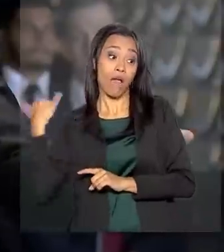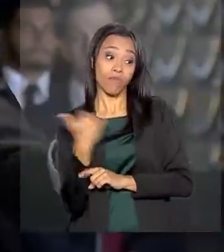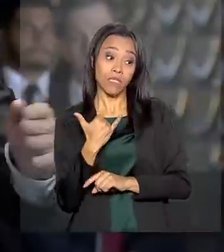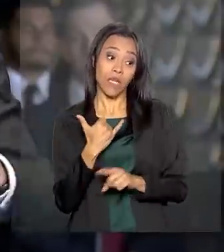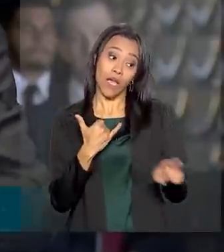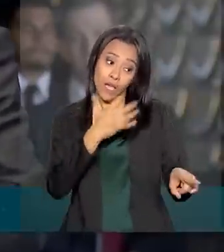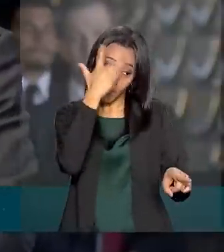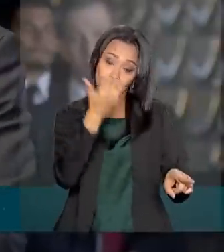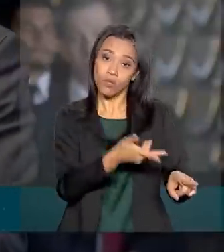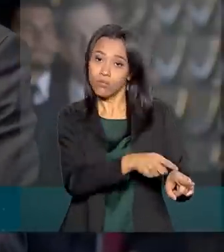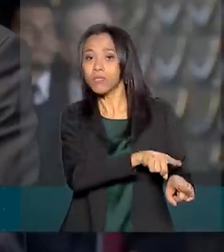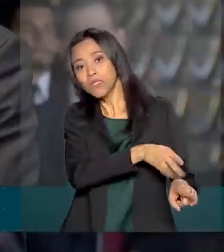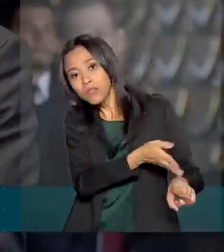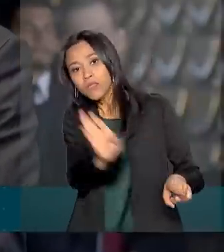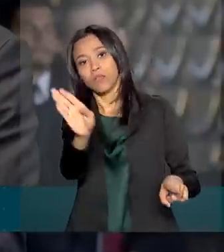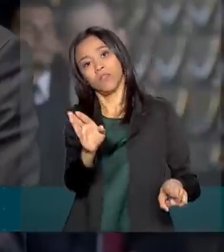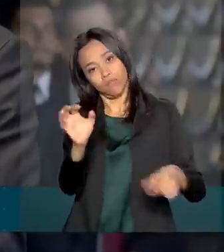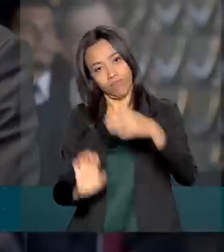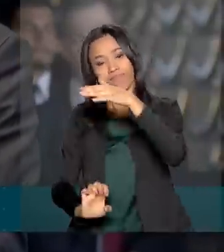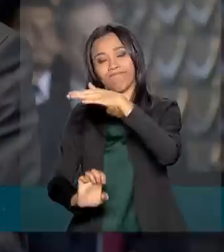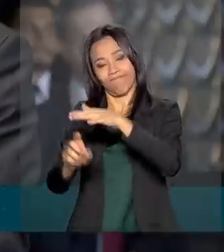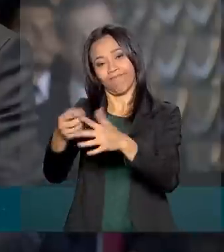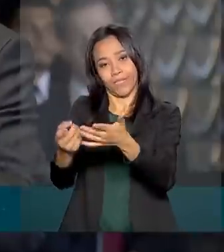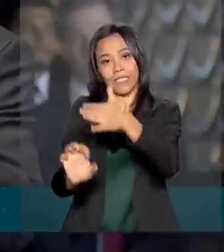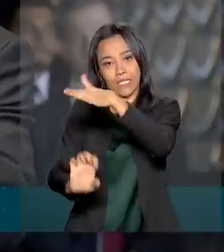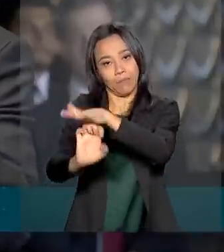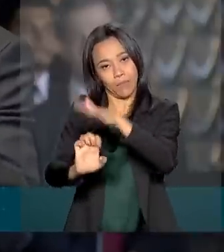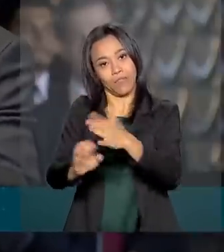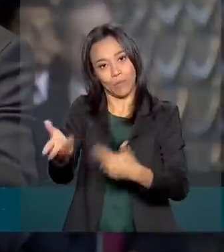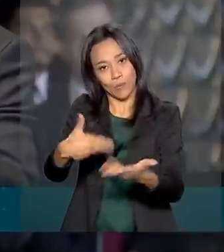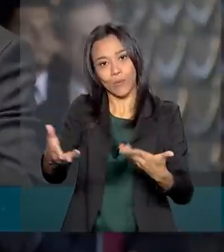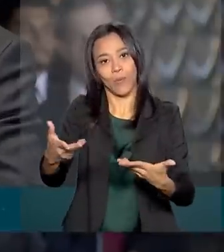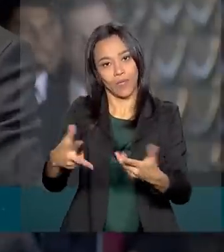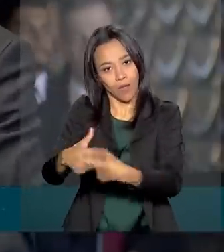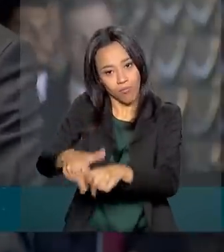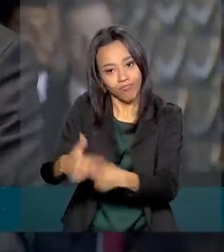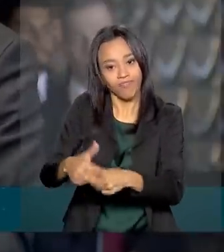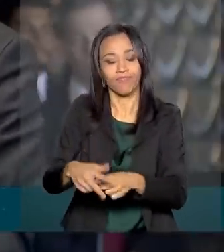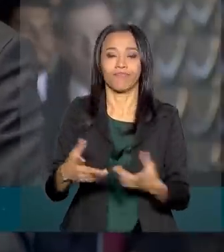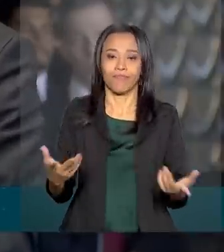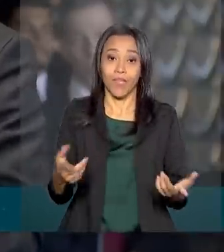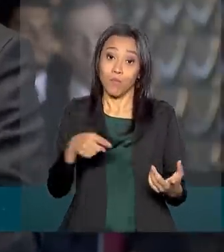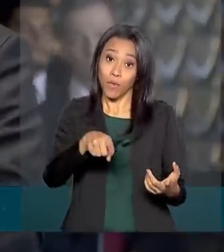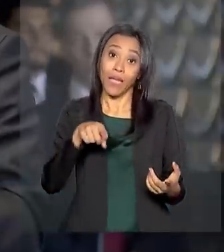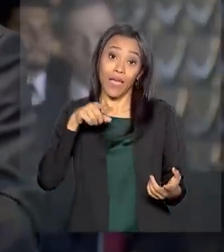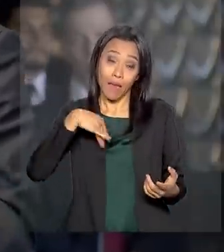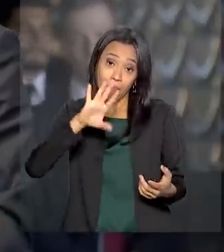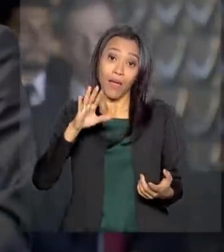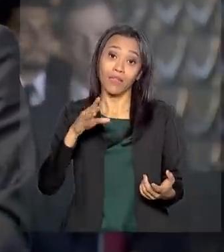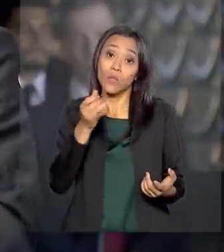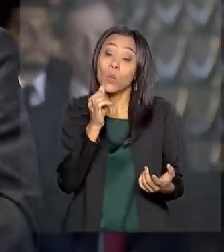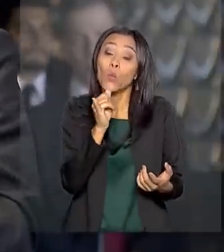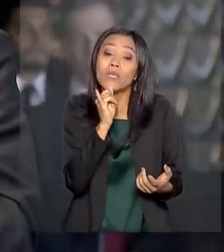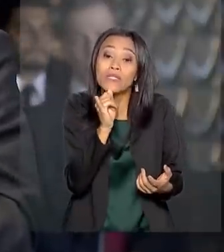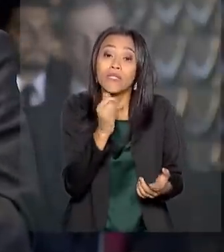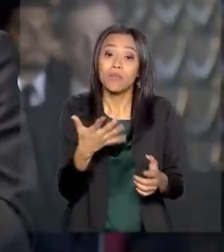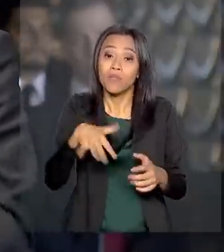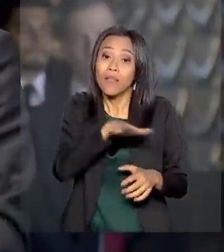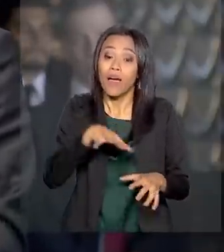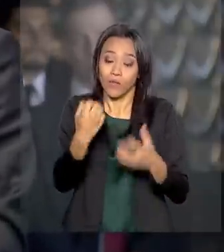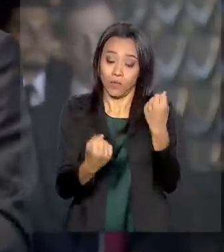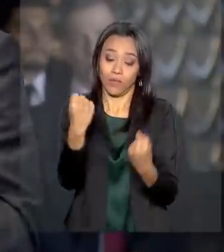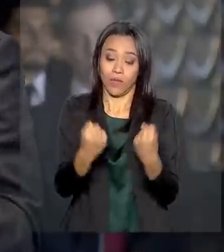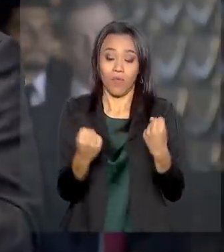sobre veículos esse projeto, mas eu acho que o campo dos veículos é mais ilustrativo da necessidade